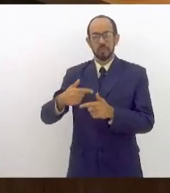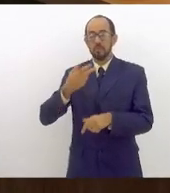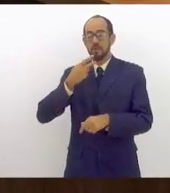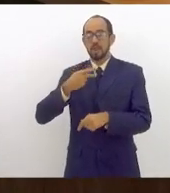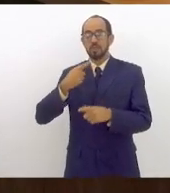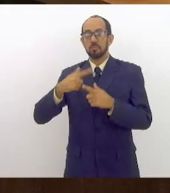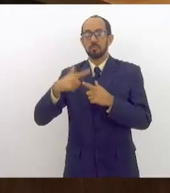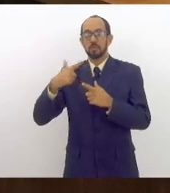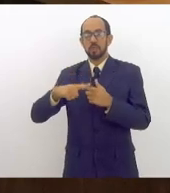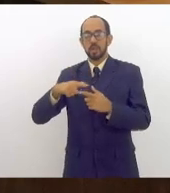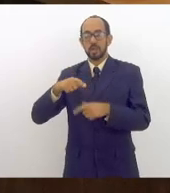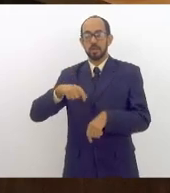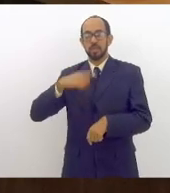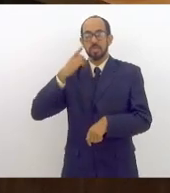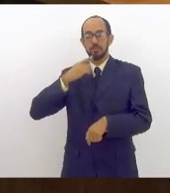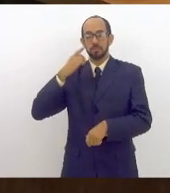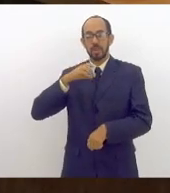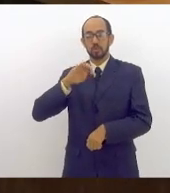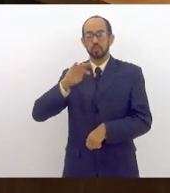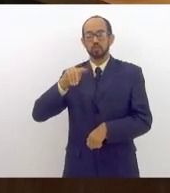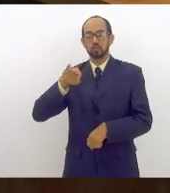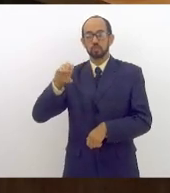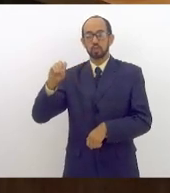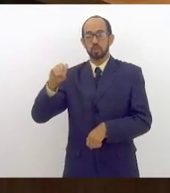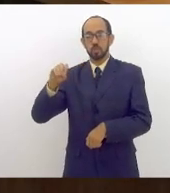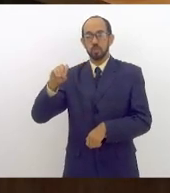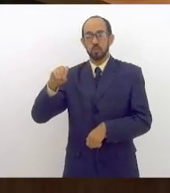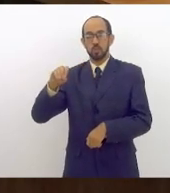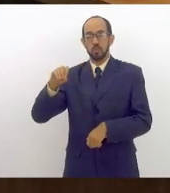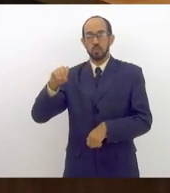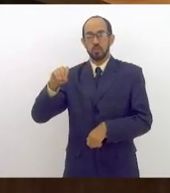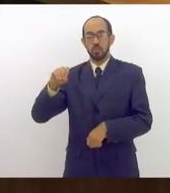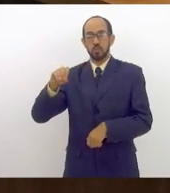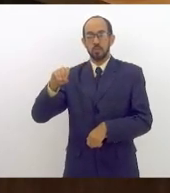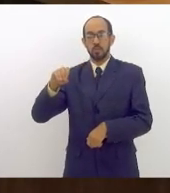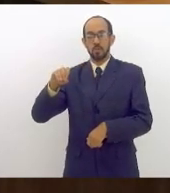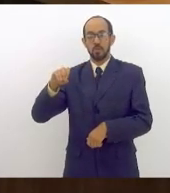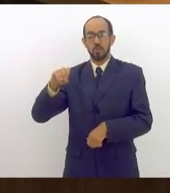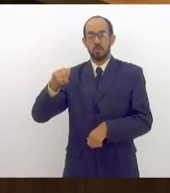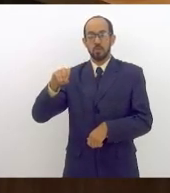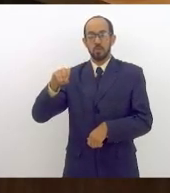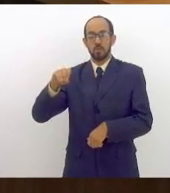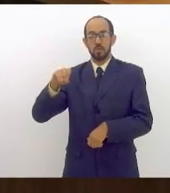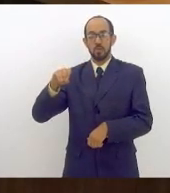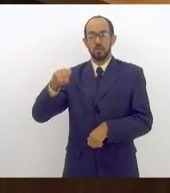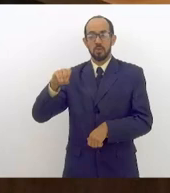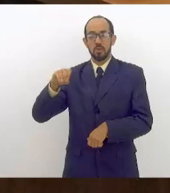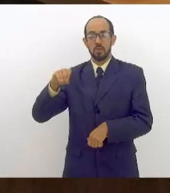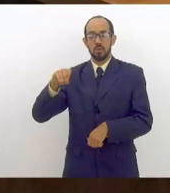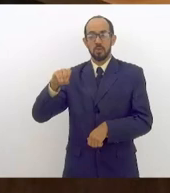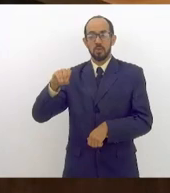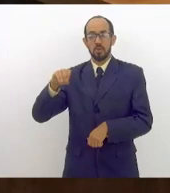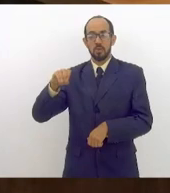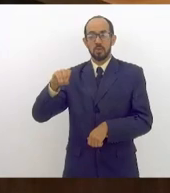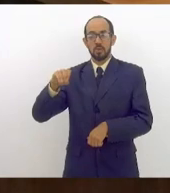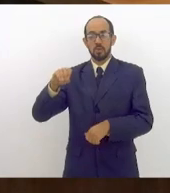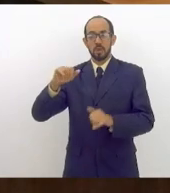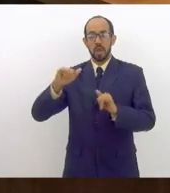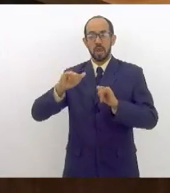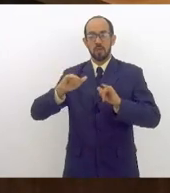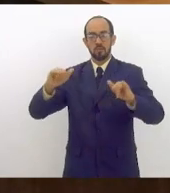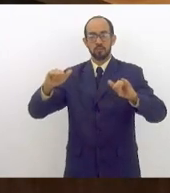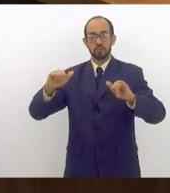Chico Machado acabou de azarar no PL do Poder Executivo